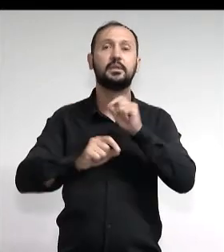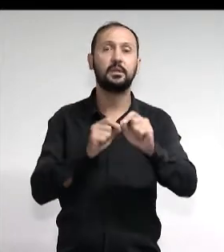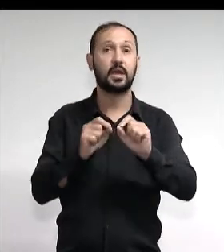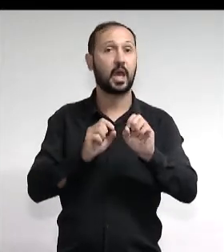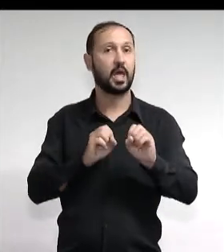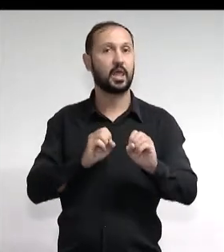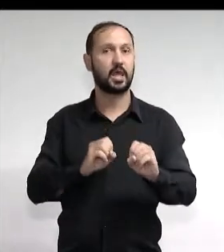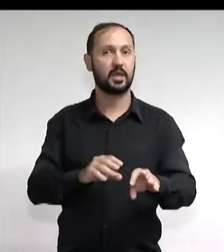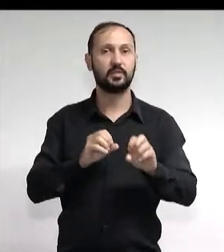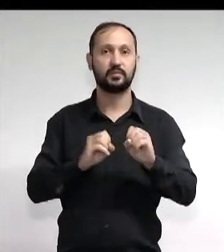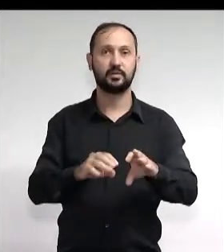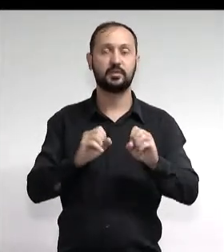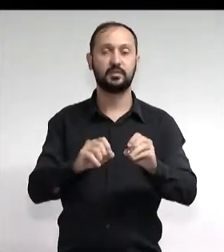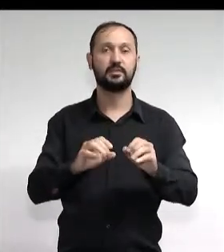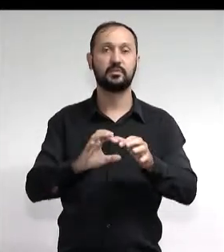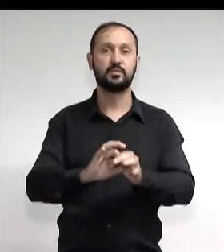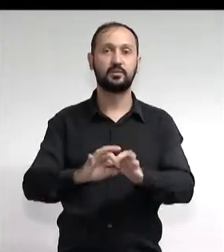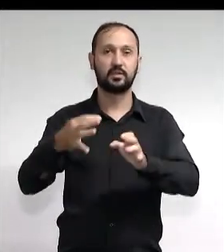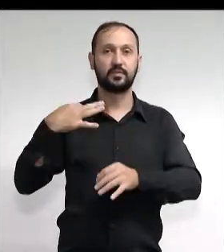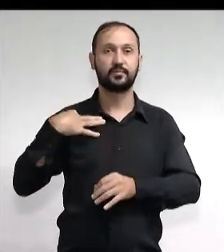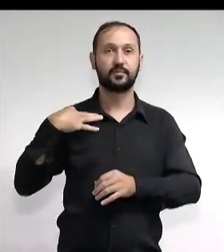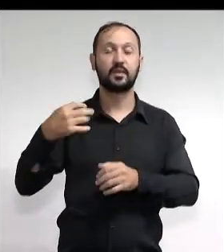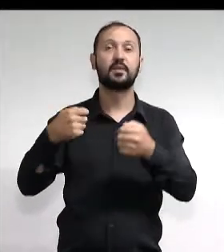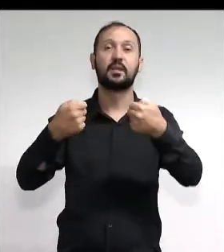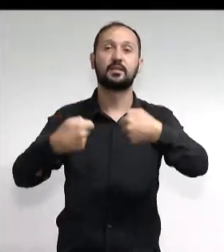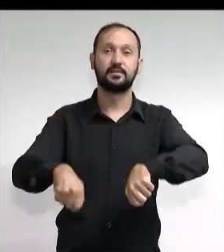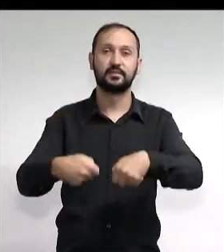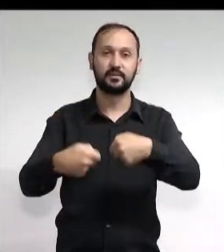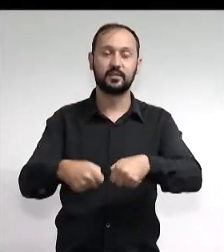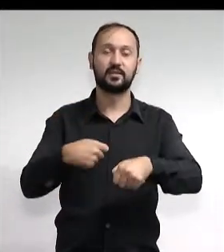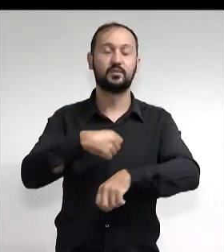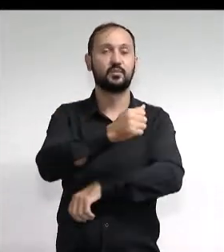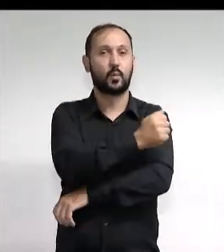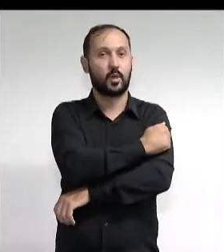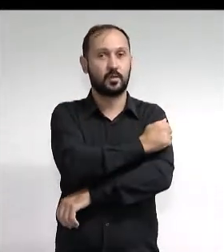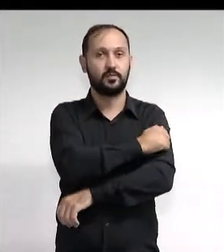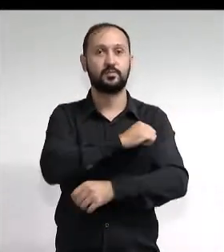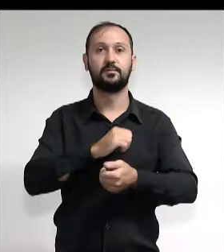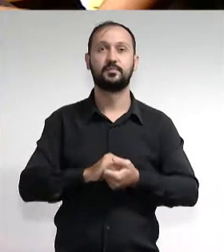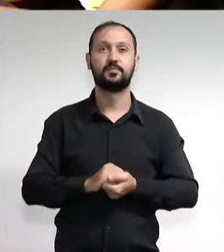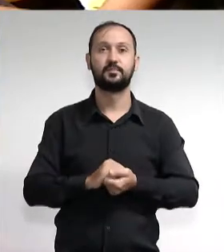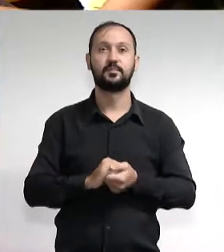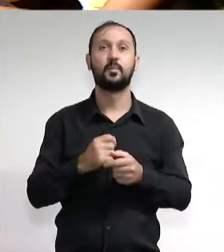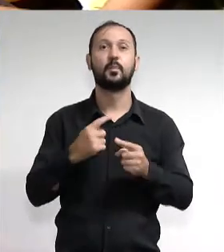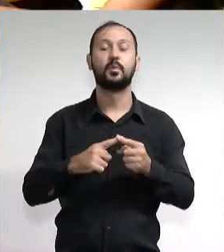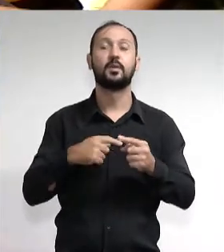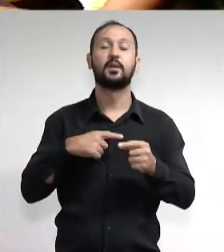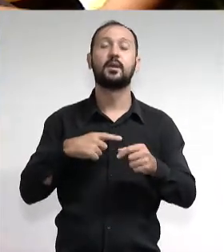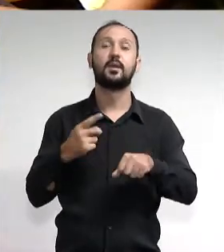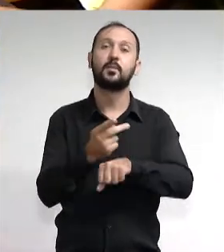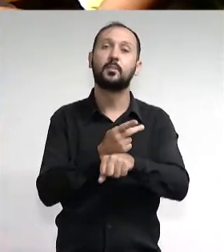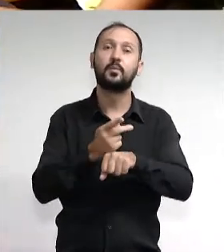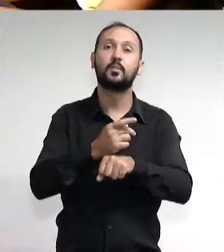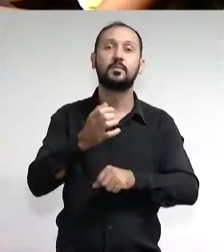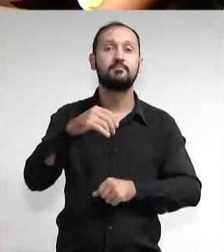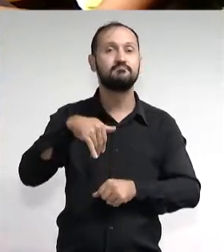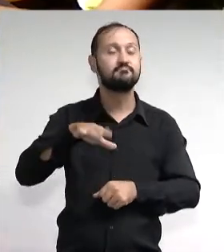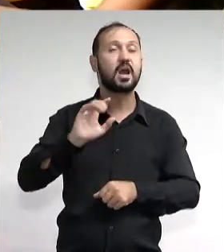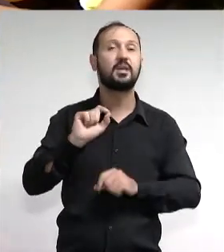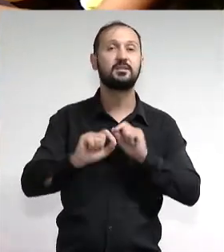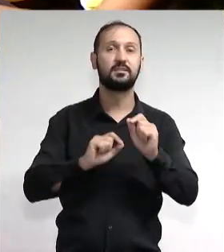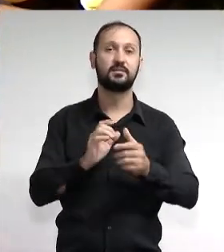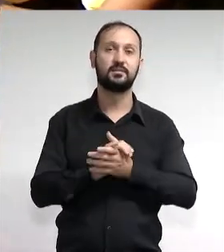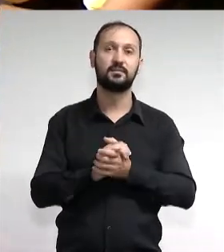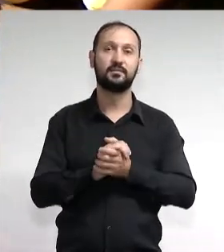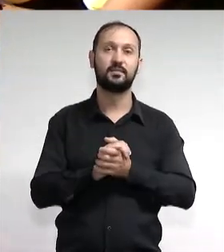proporciona que a educação se coloque à disposição das necessidades desses estudantes, porque eles buscam algo